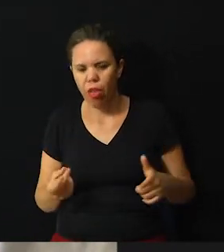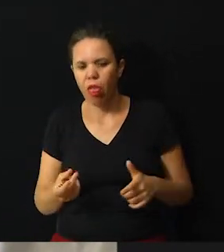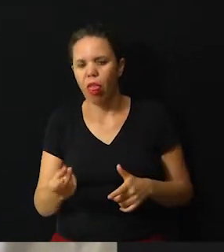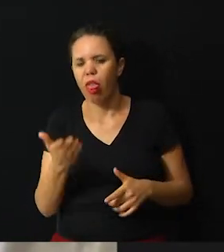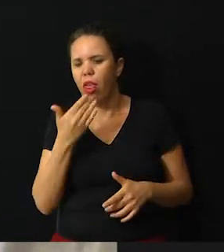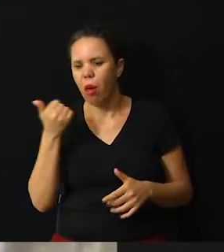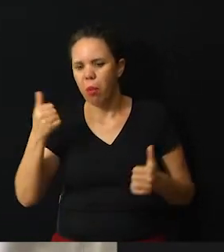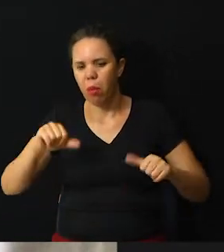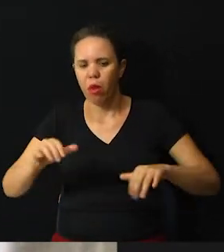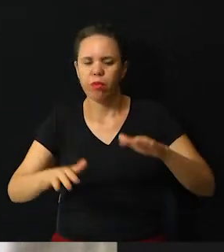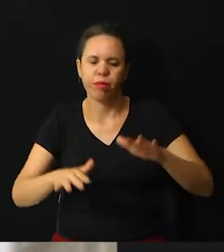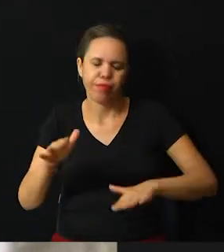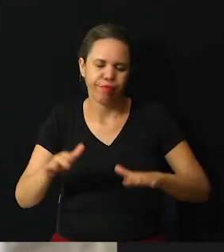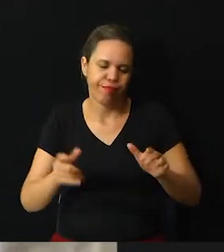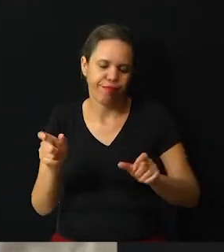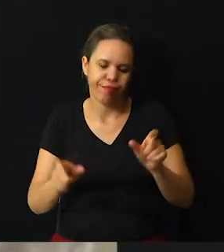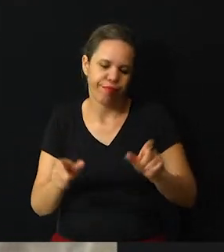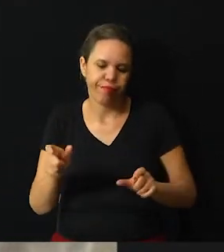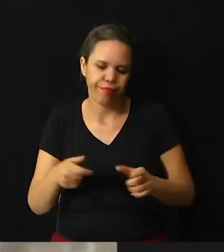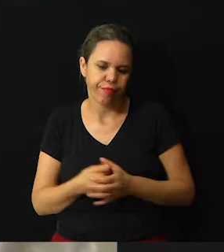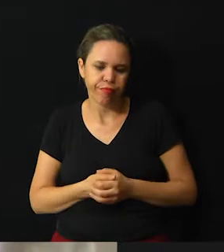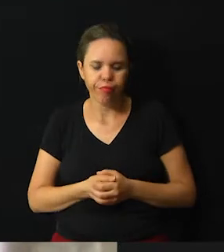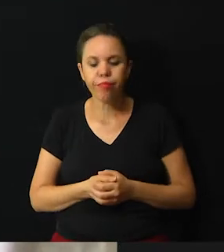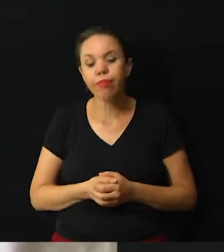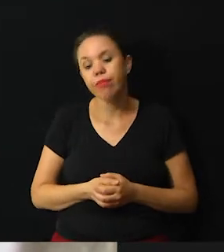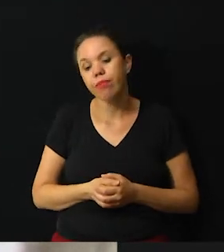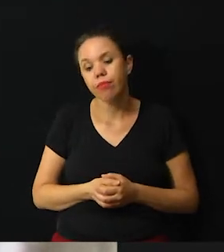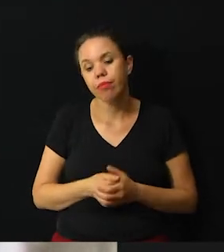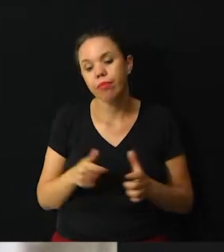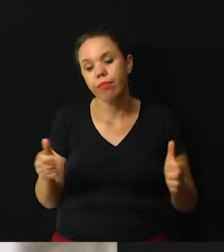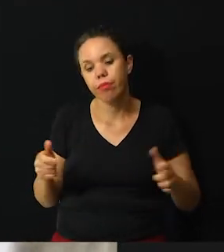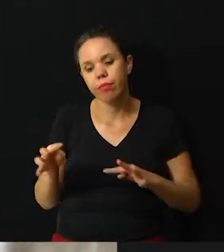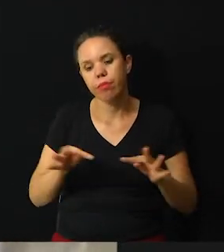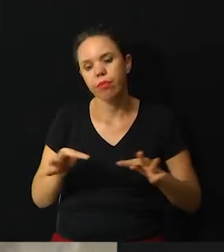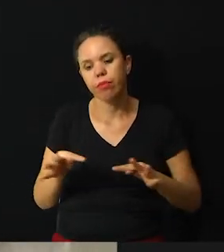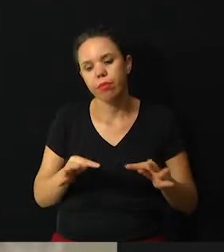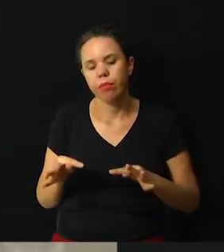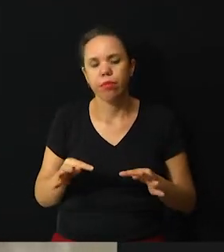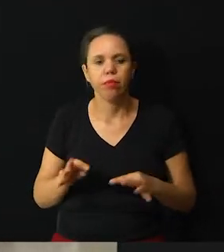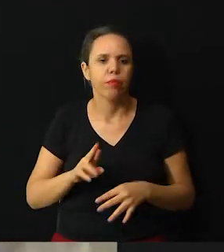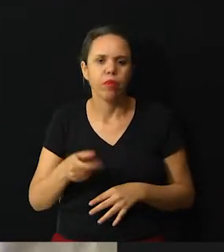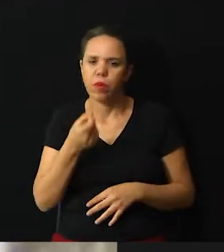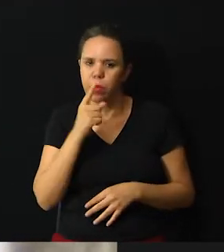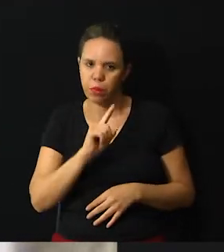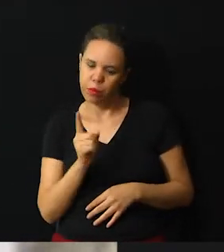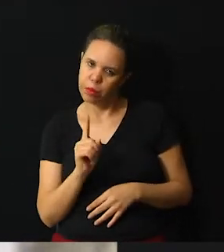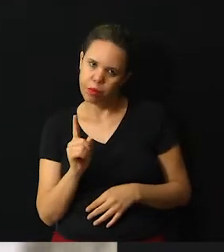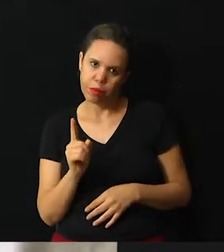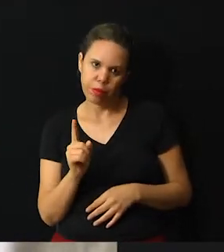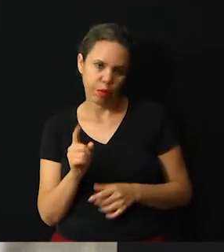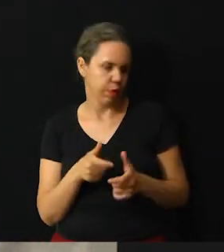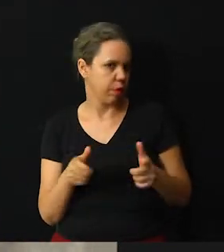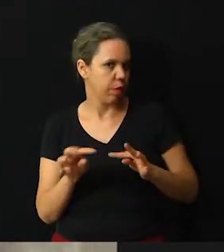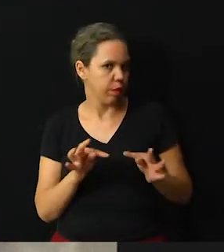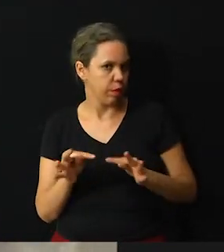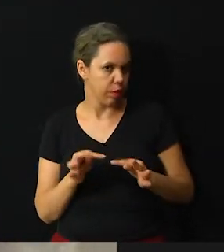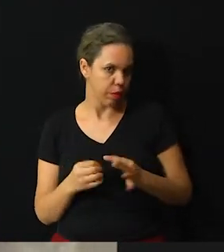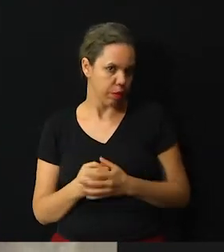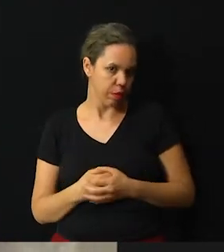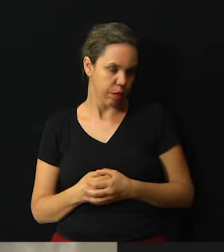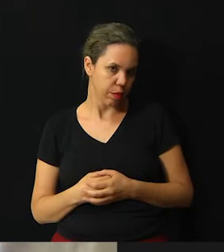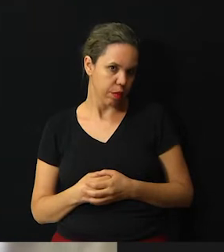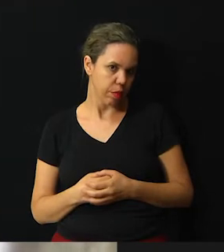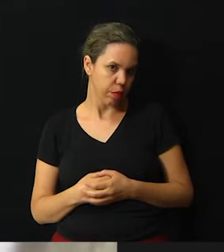de também melhora e piora, depende muito de cada paciente. Mas o grande tratamento da fibromialgia não é nem remédio. O grande tratamento